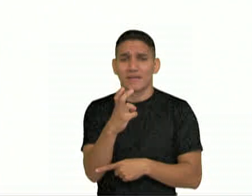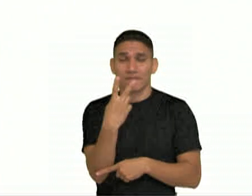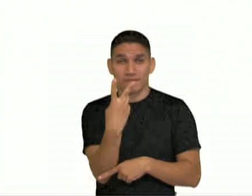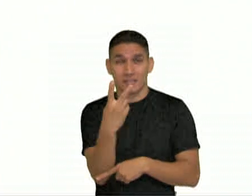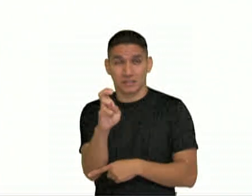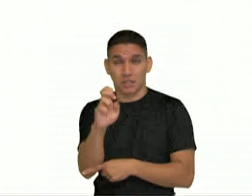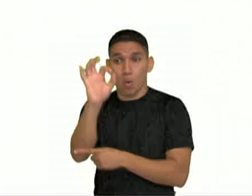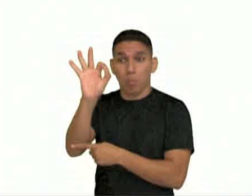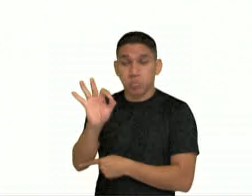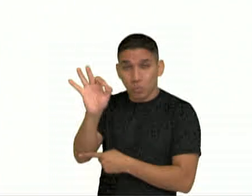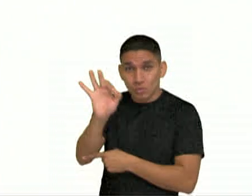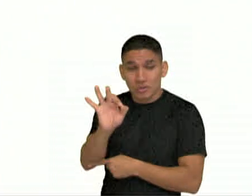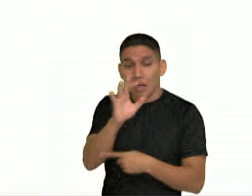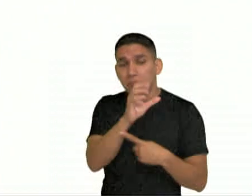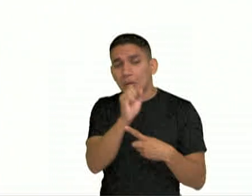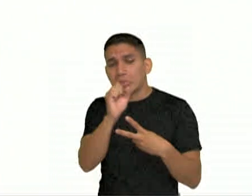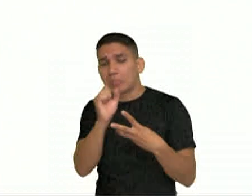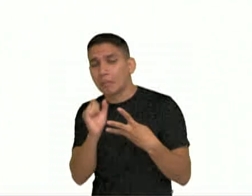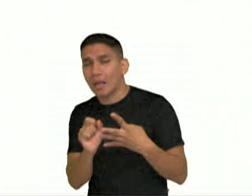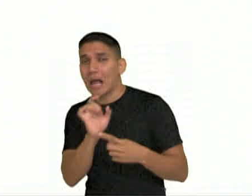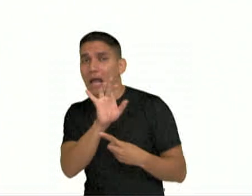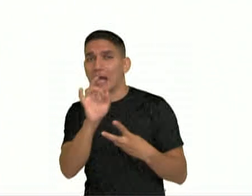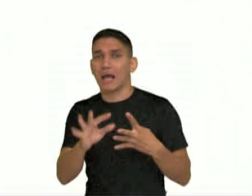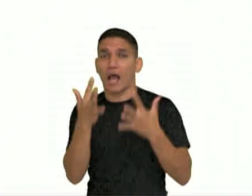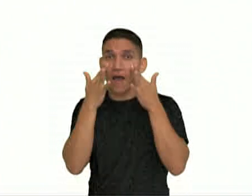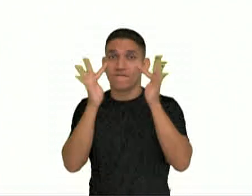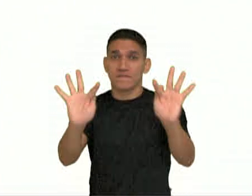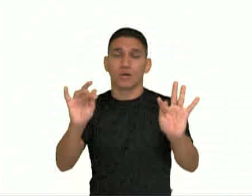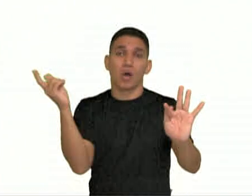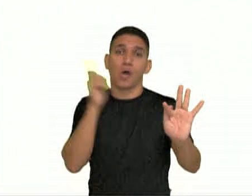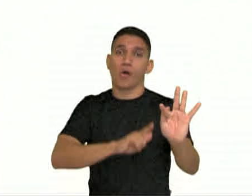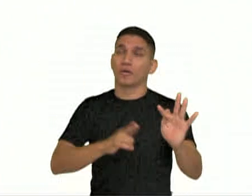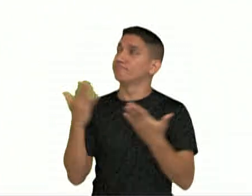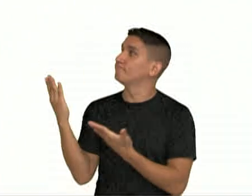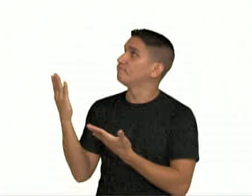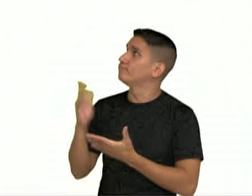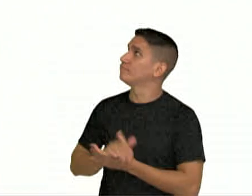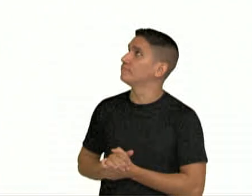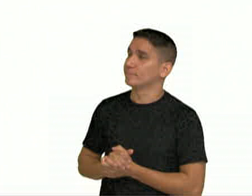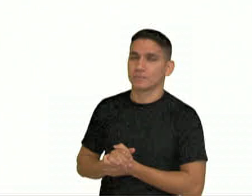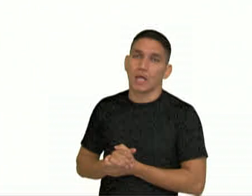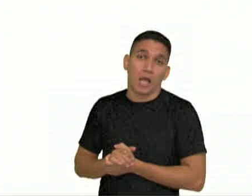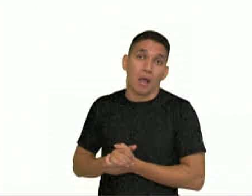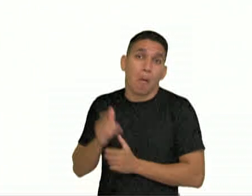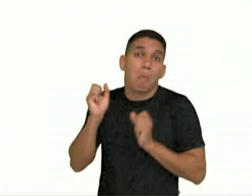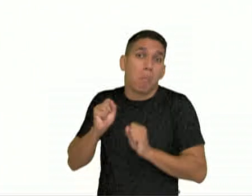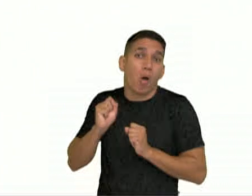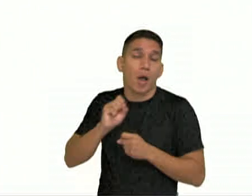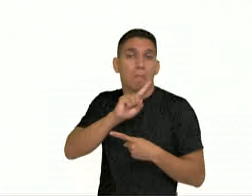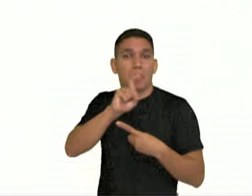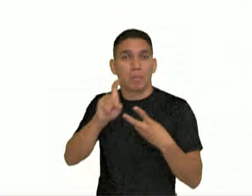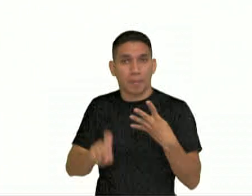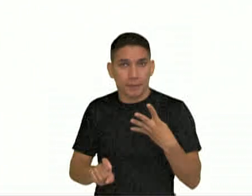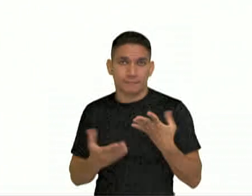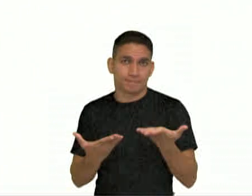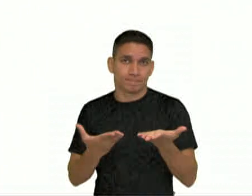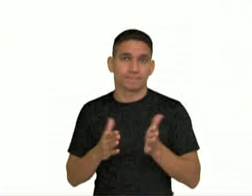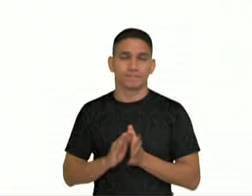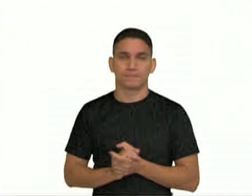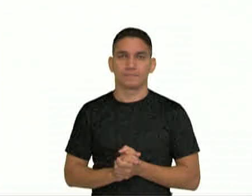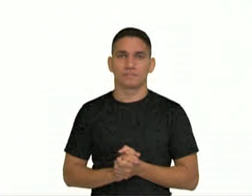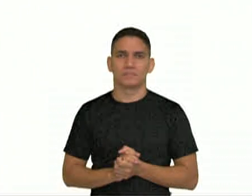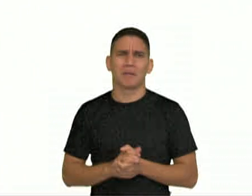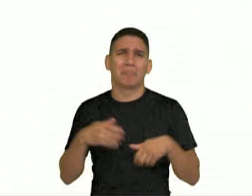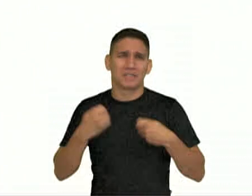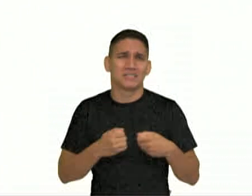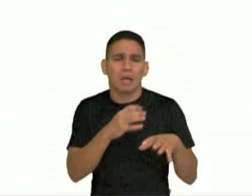de chance de cada fenótipo acontecer, tá? Então, aqui as probabilidades dos descendentes desse casal. Fácil, né? Tem que